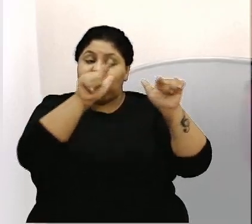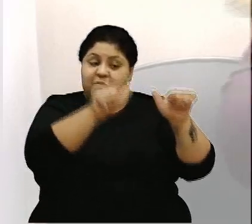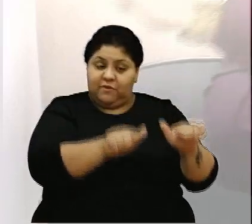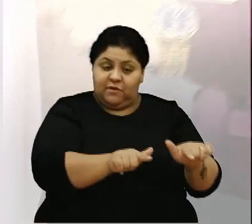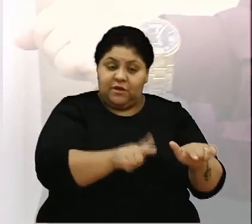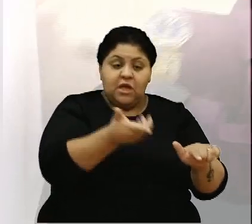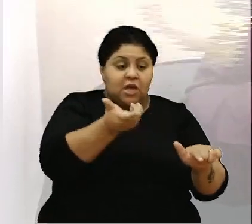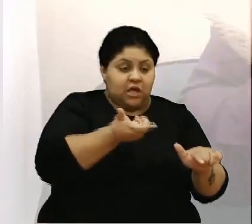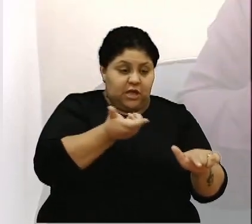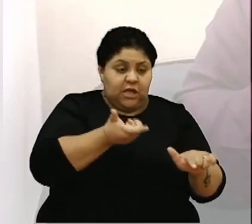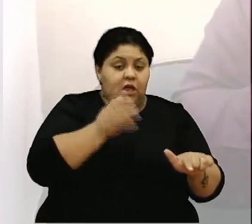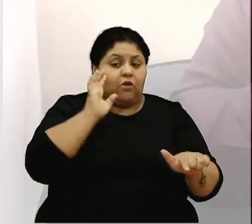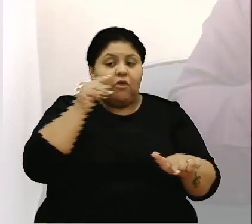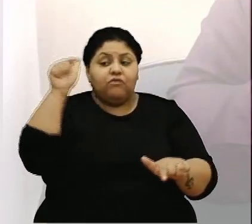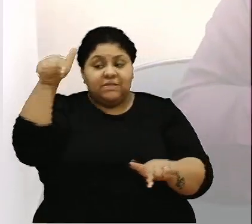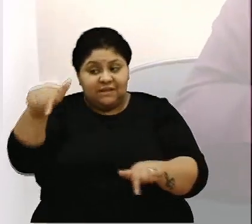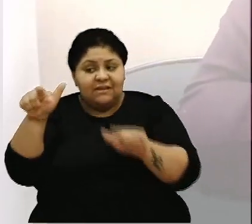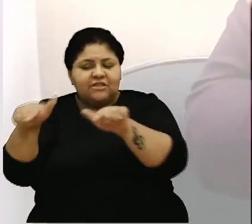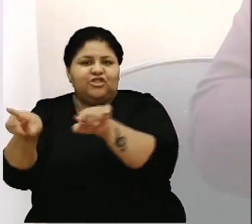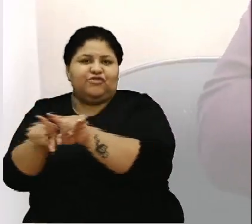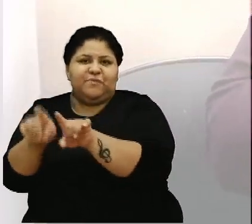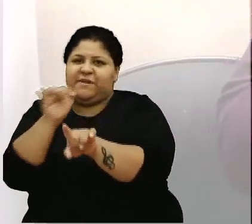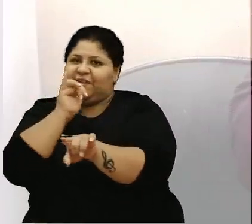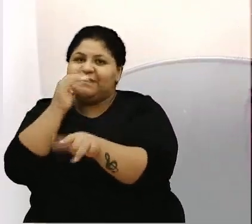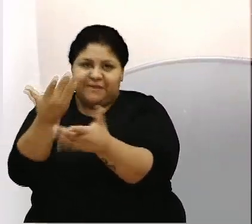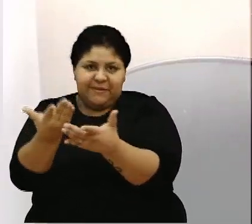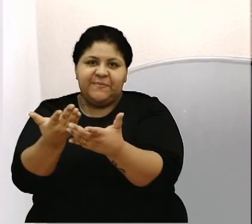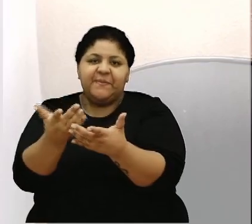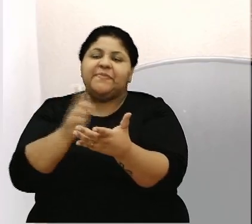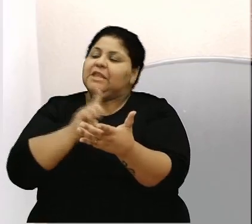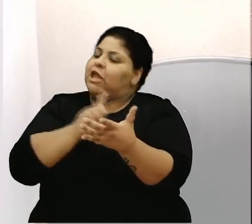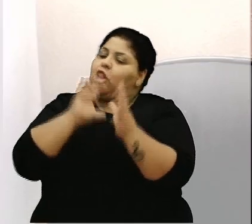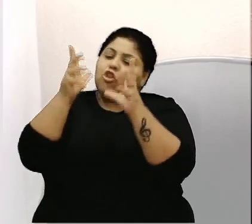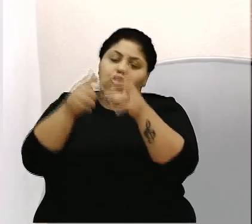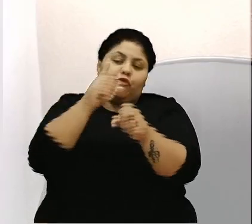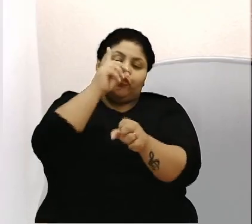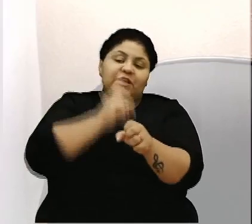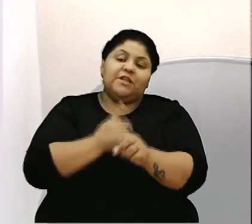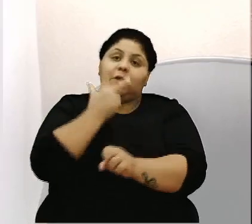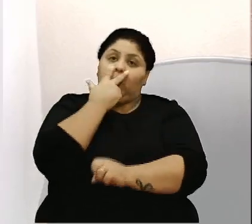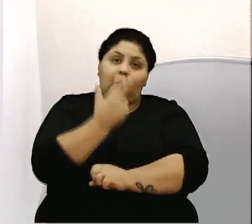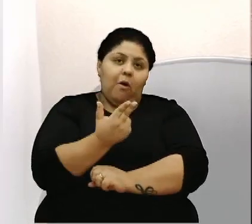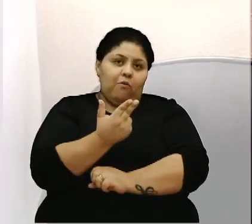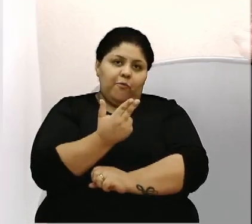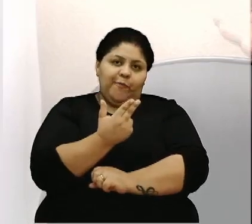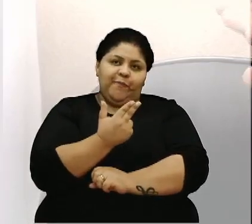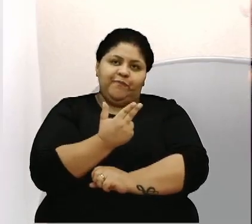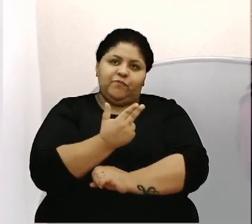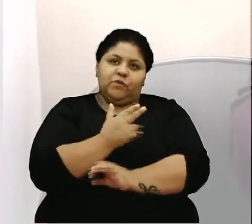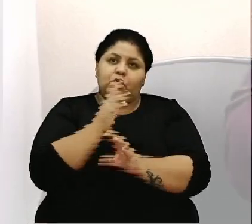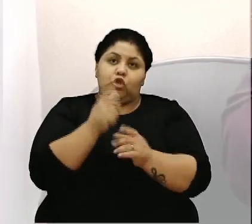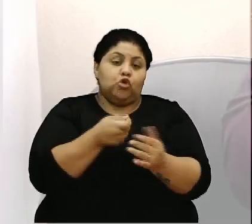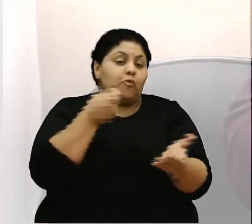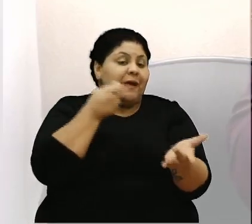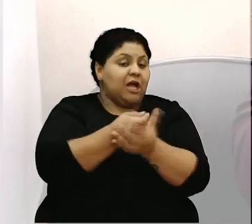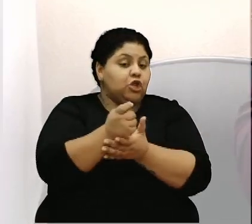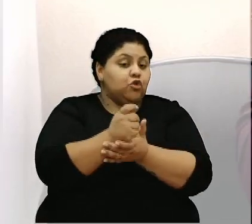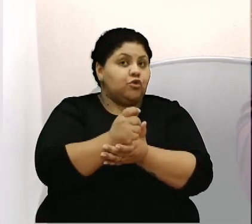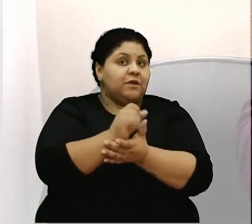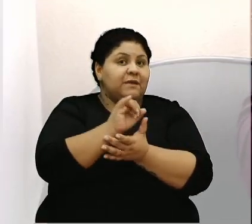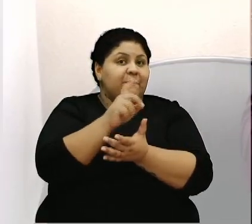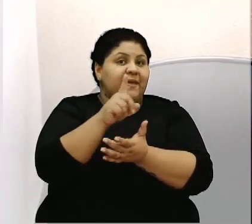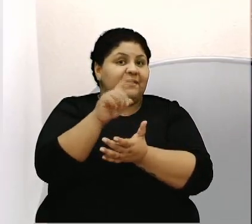eu quero que aconteça naquela. Porque todos temos o direito igual. Todos somos pagadores de impostos